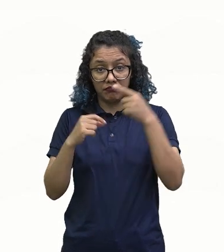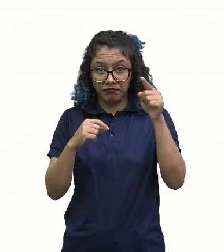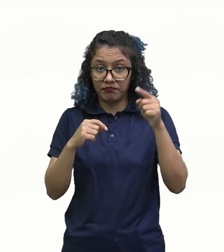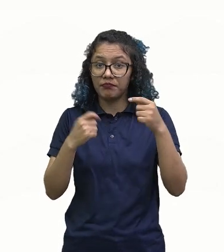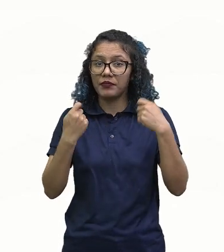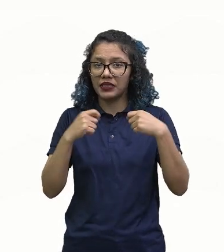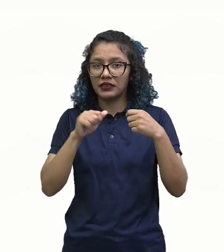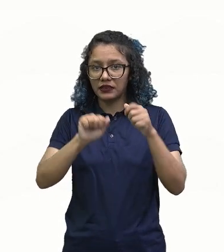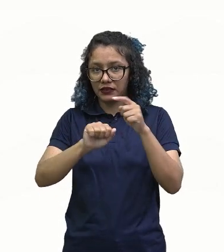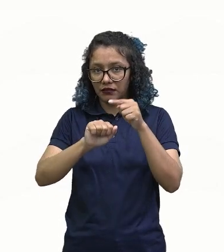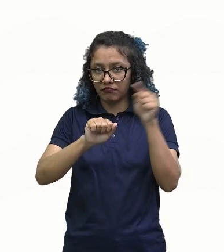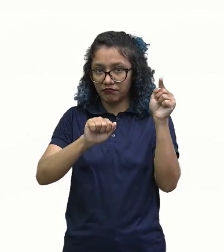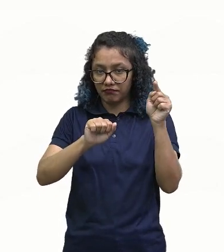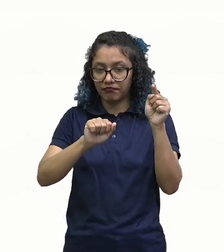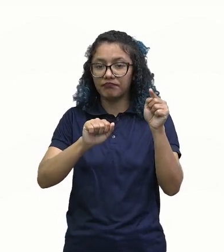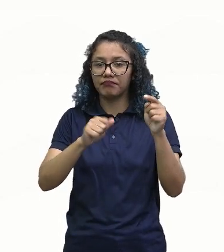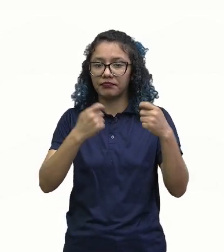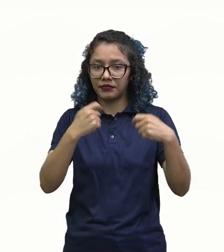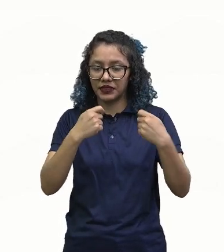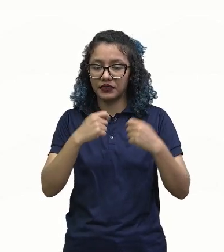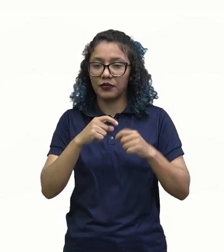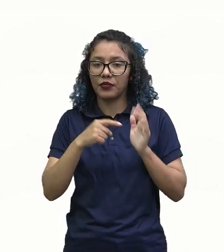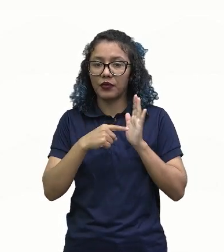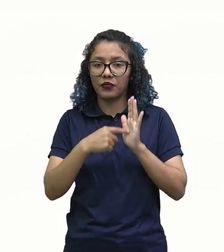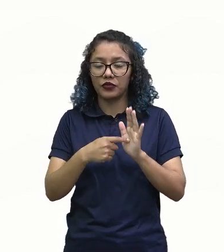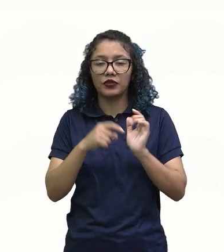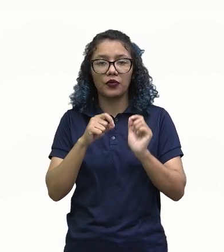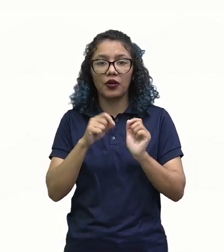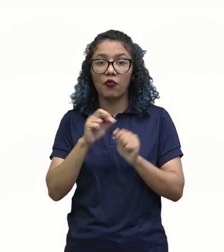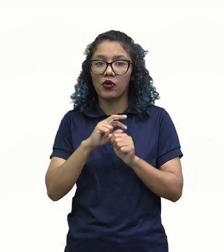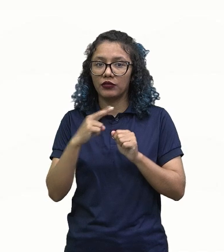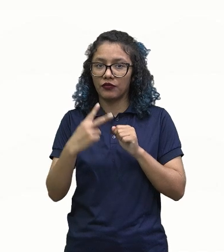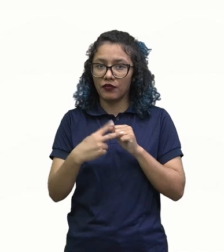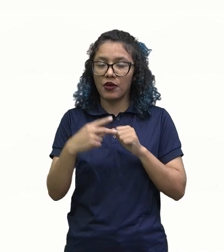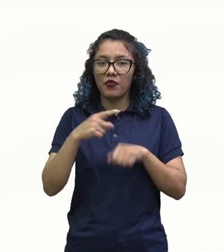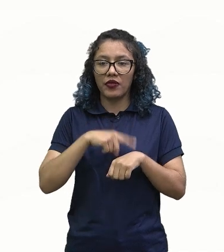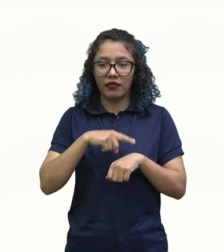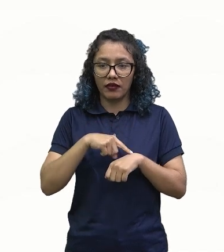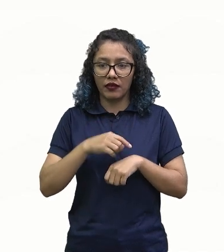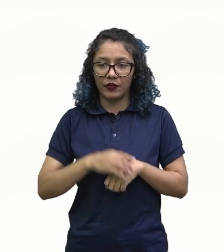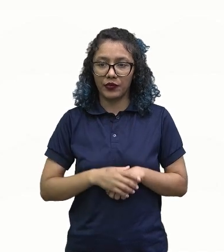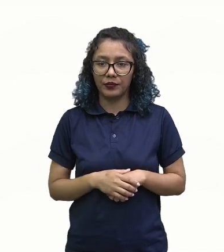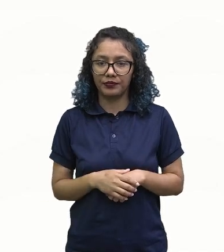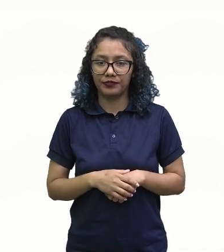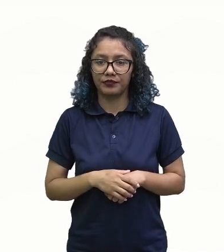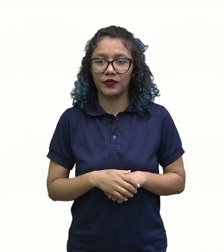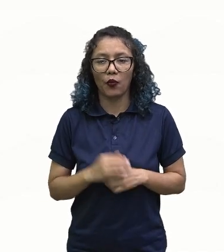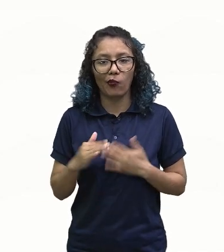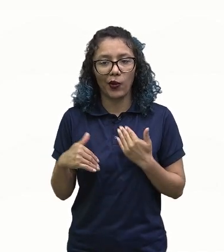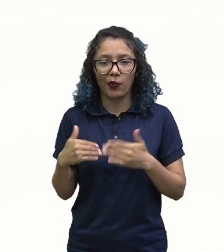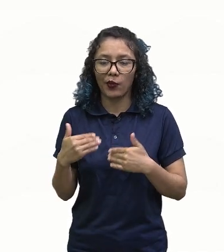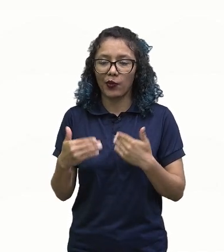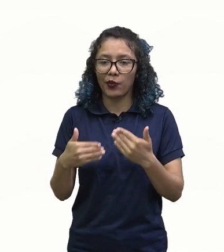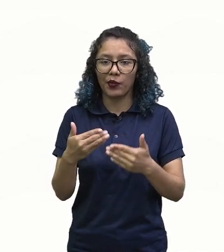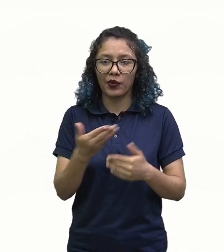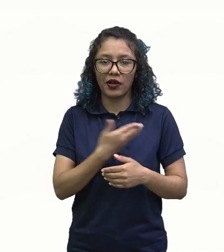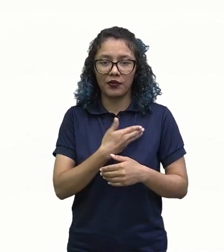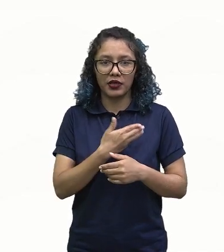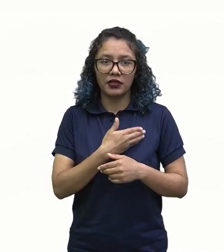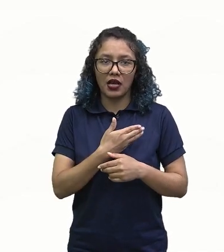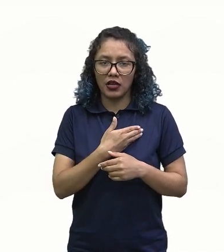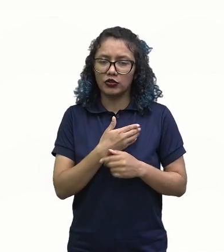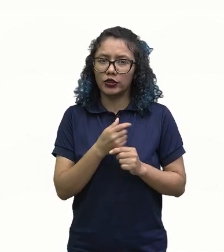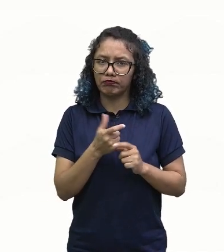palavra noite, indicando um advérbio de tempo. À medida que o tempo passa, as amizades